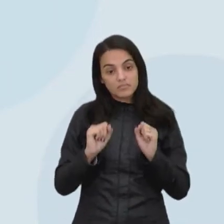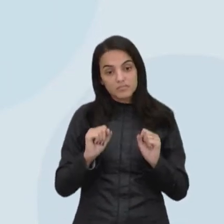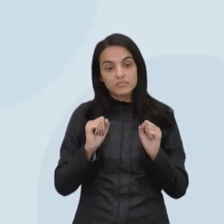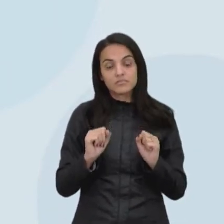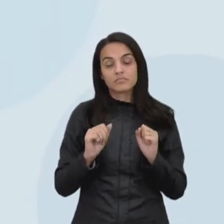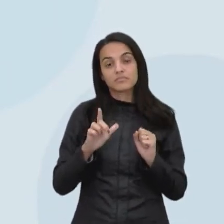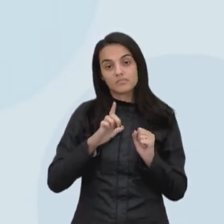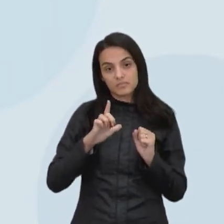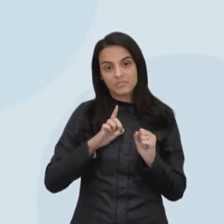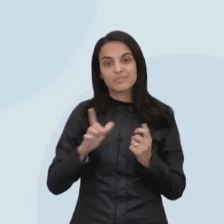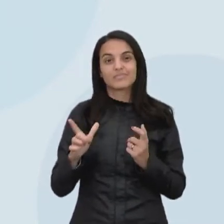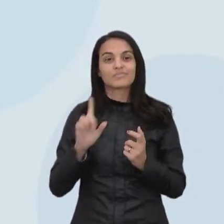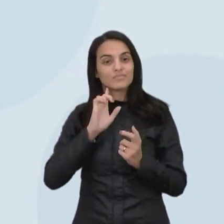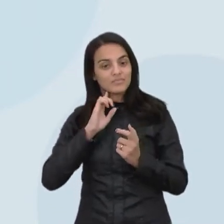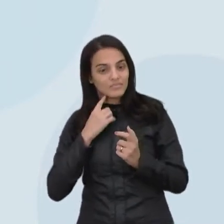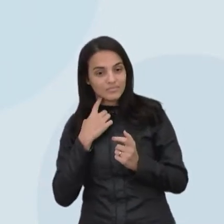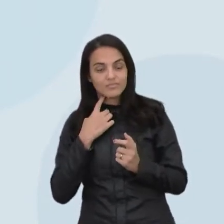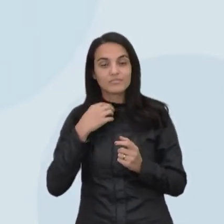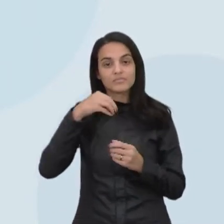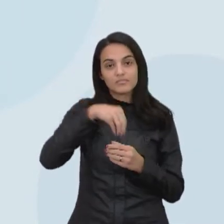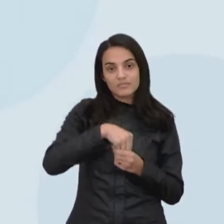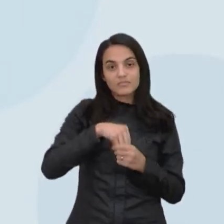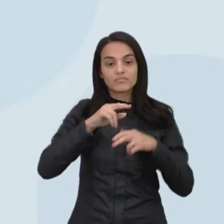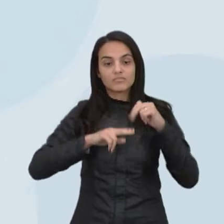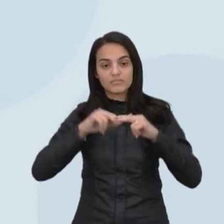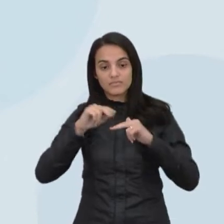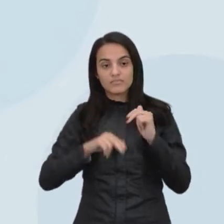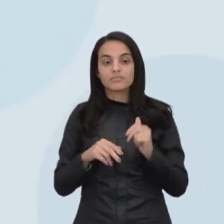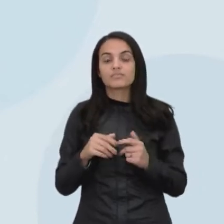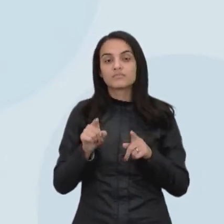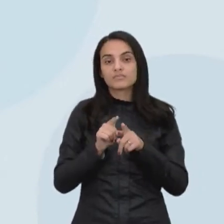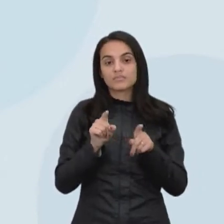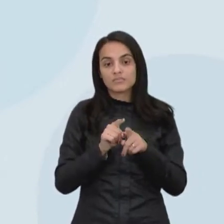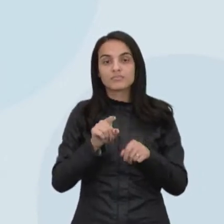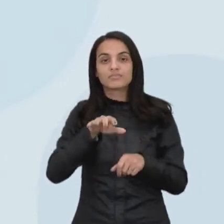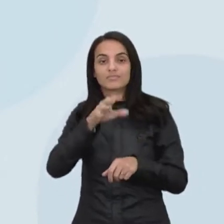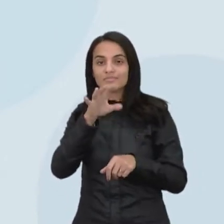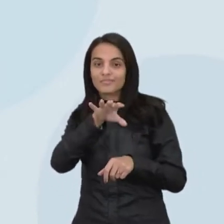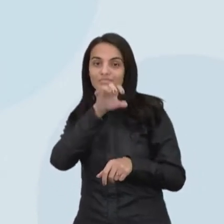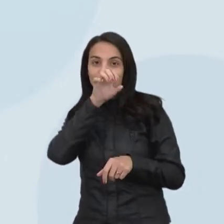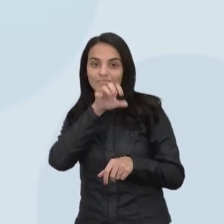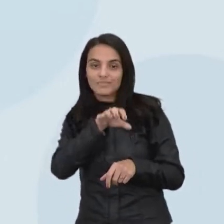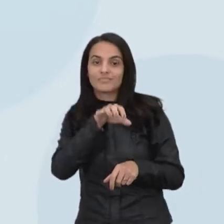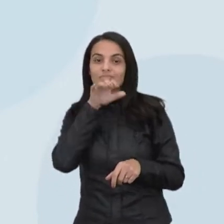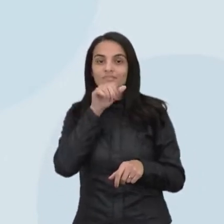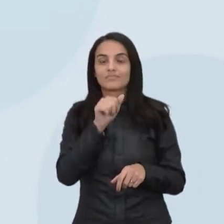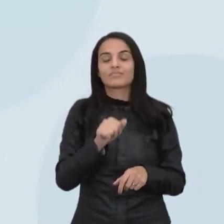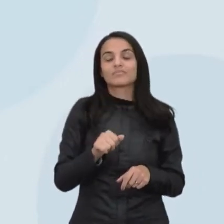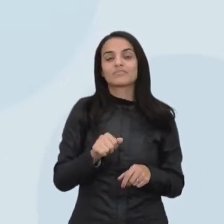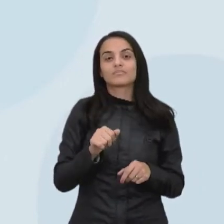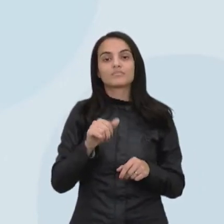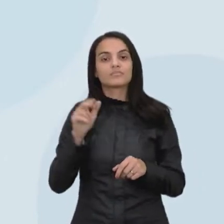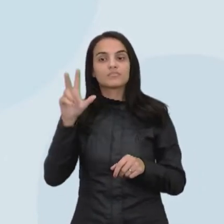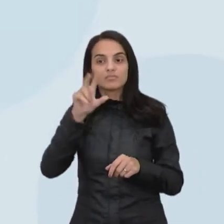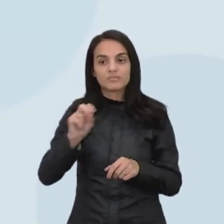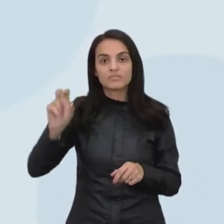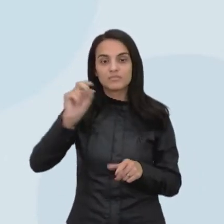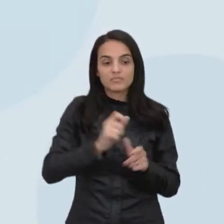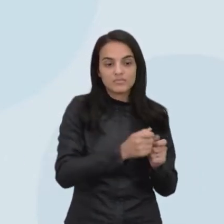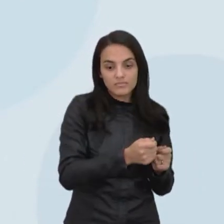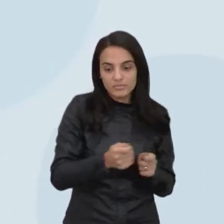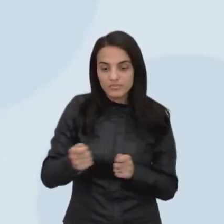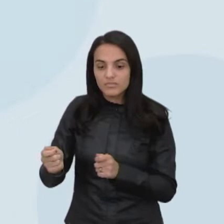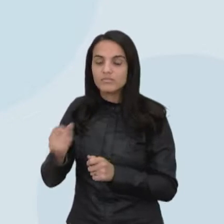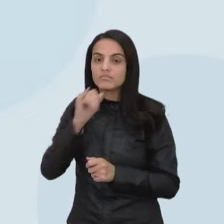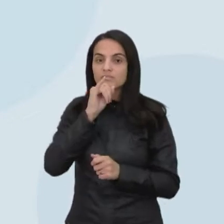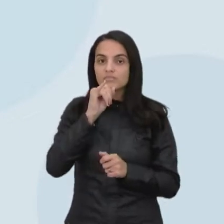estar contaminadas com o produto, inalação de agrotóxicos. Então, se um trabalhador, por exemplo, ele